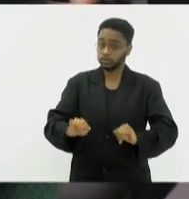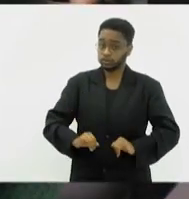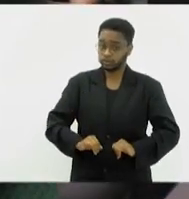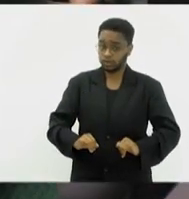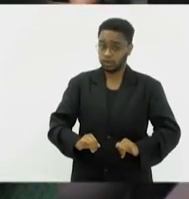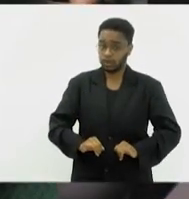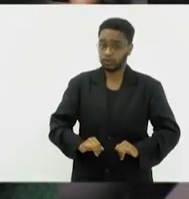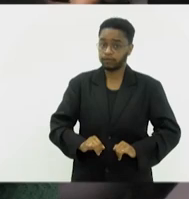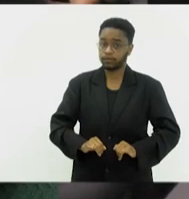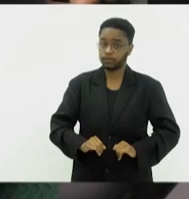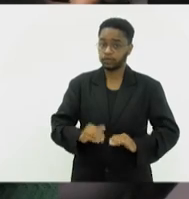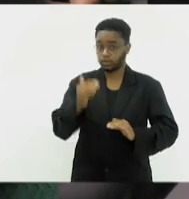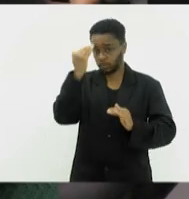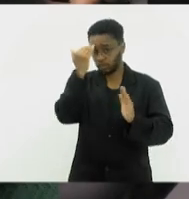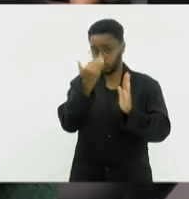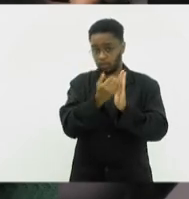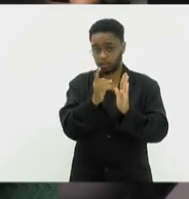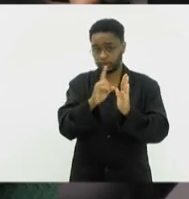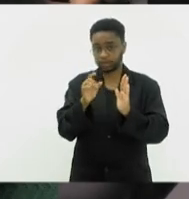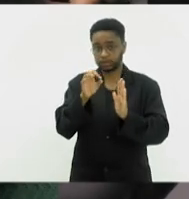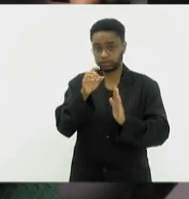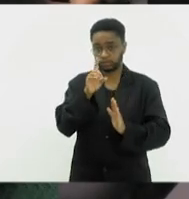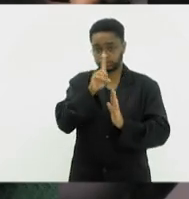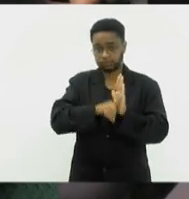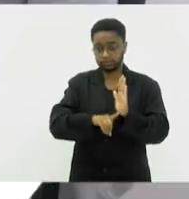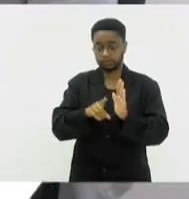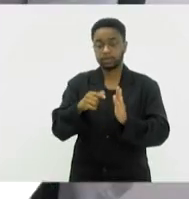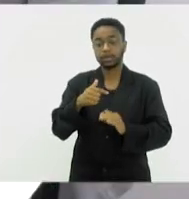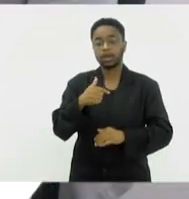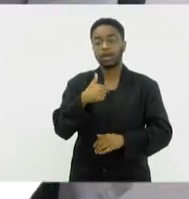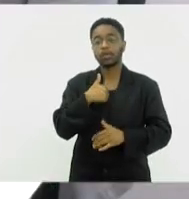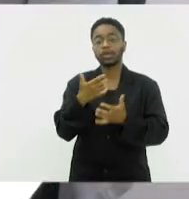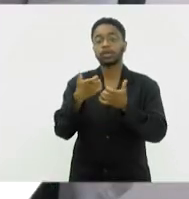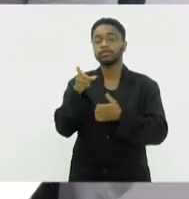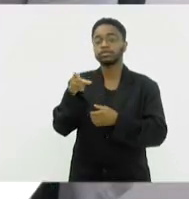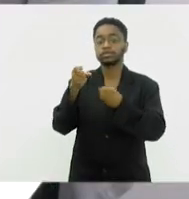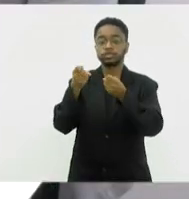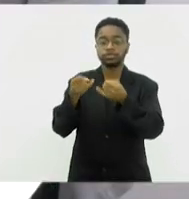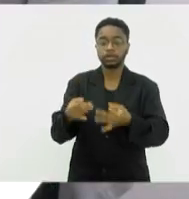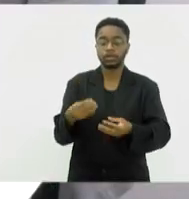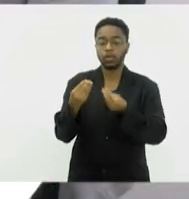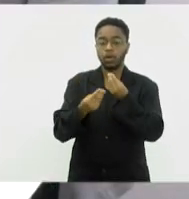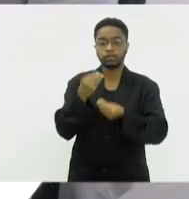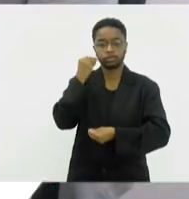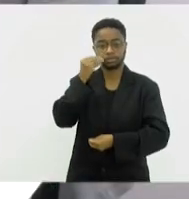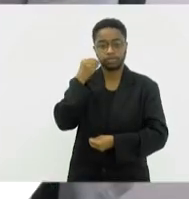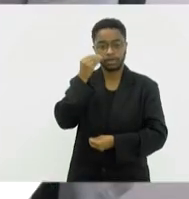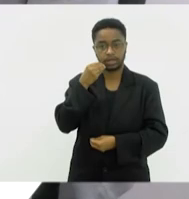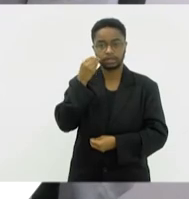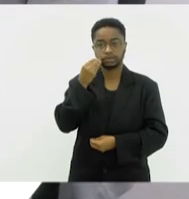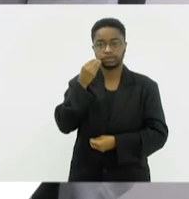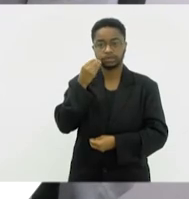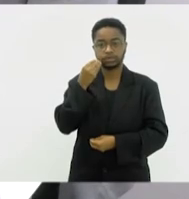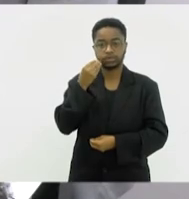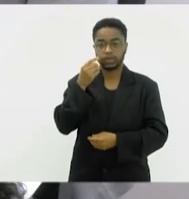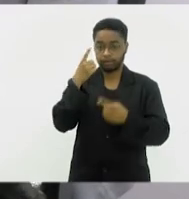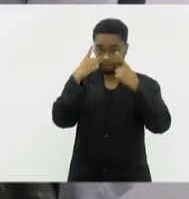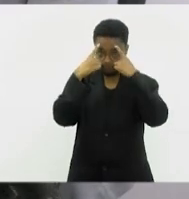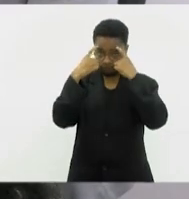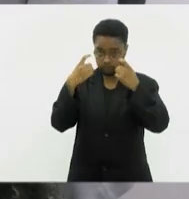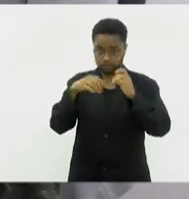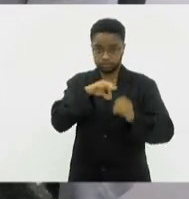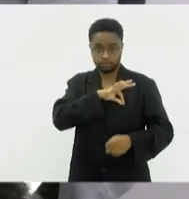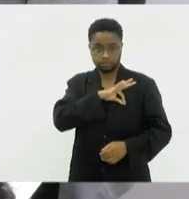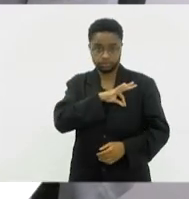então, em busca dos direitos. O que eu pretendo de um profissional é que explique aqui a sua experiência com essas violações, se é da seara